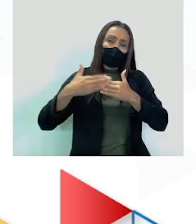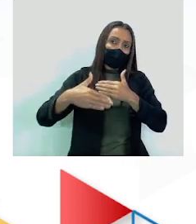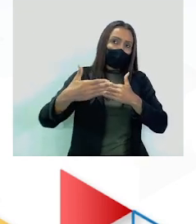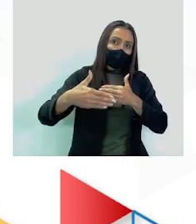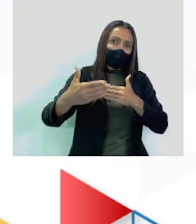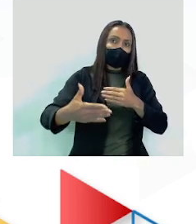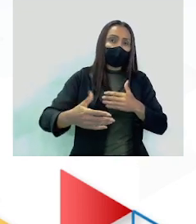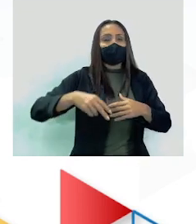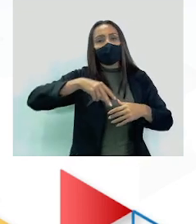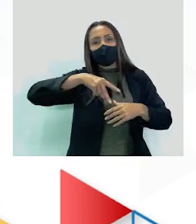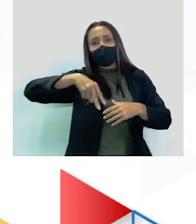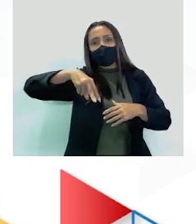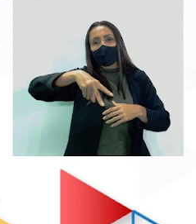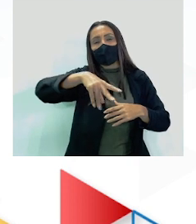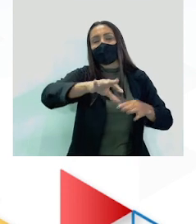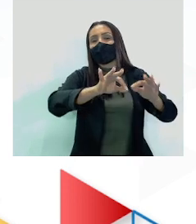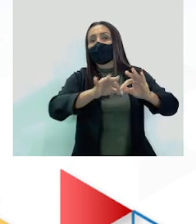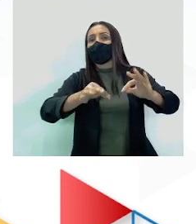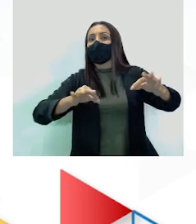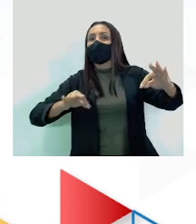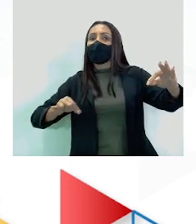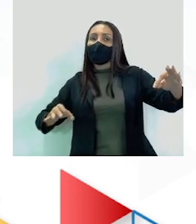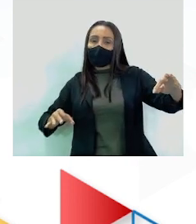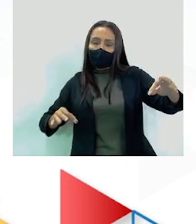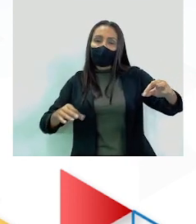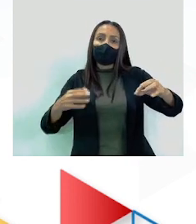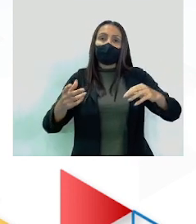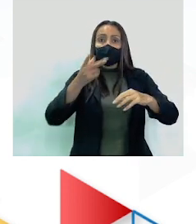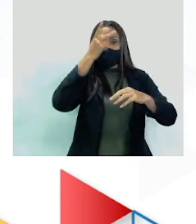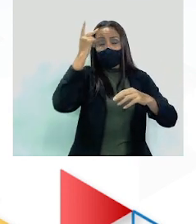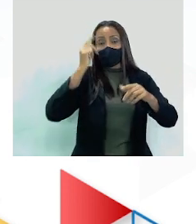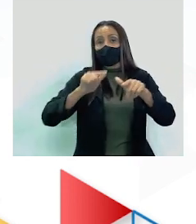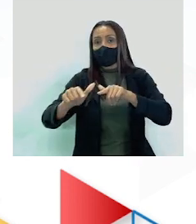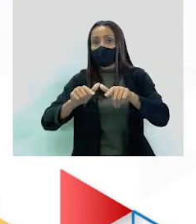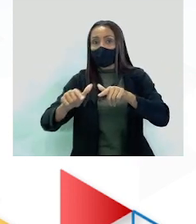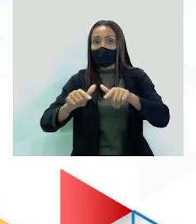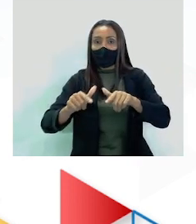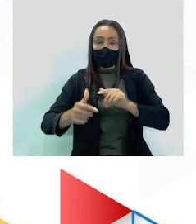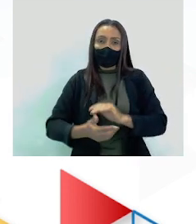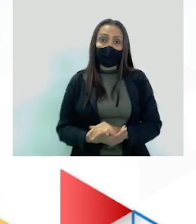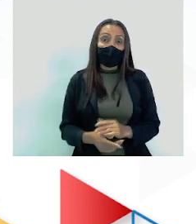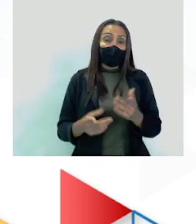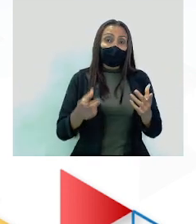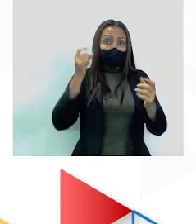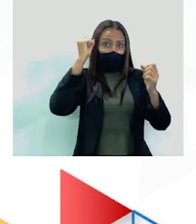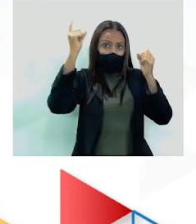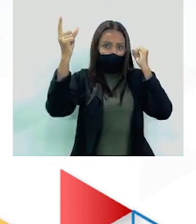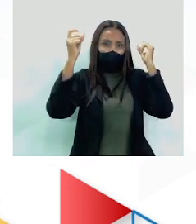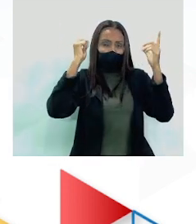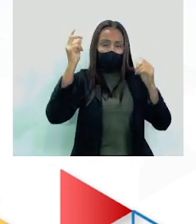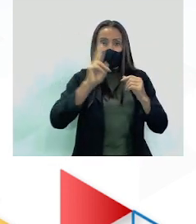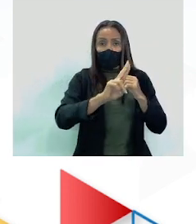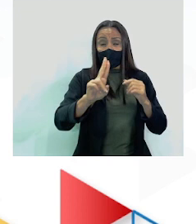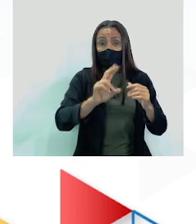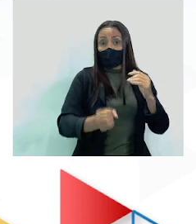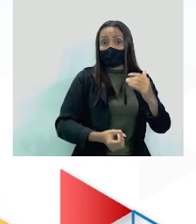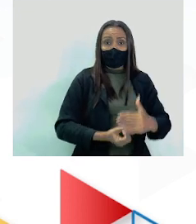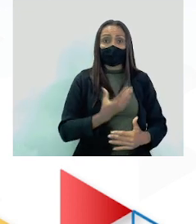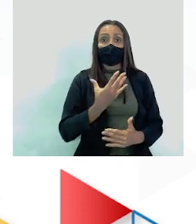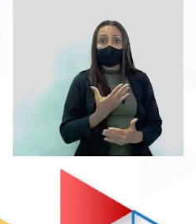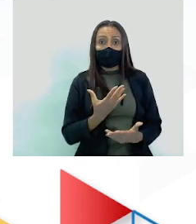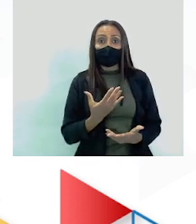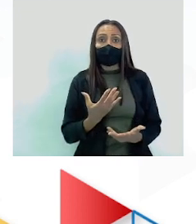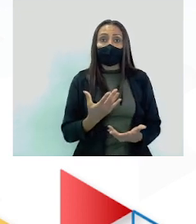as longas caminhadas realizadas pelos trabalhadores britânicos. Então, essa ideia do trekking, esse nome surgiu justamente